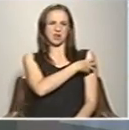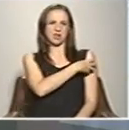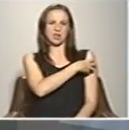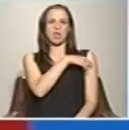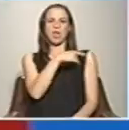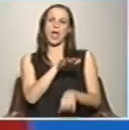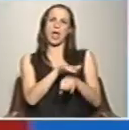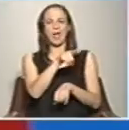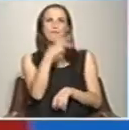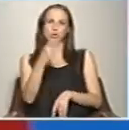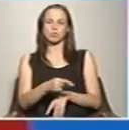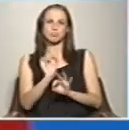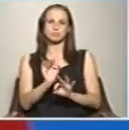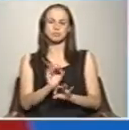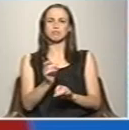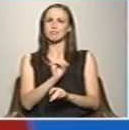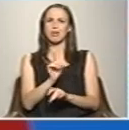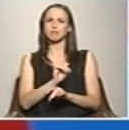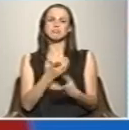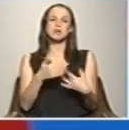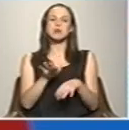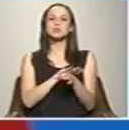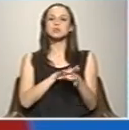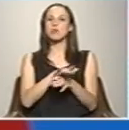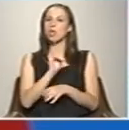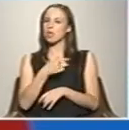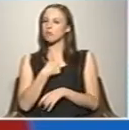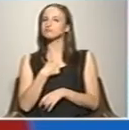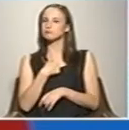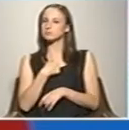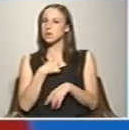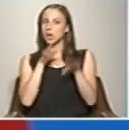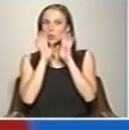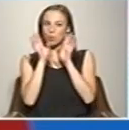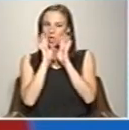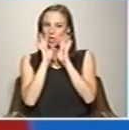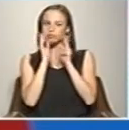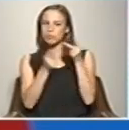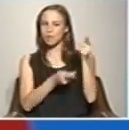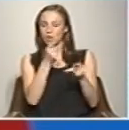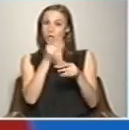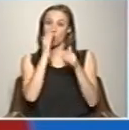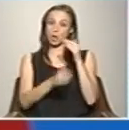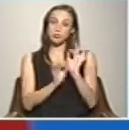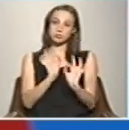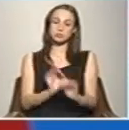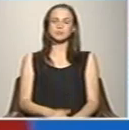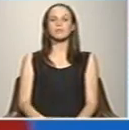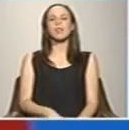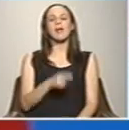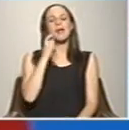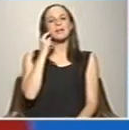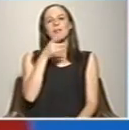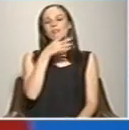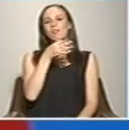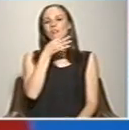de violência, mas se calhar é uma situação que nos deve deixar alerta para conseguirmos avaliar o que é que se está a passar. E quem diz, quem